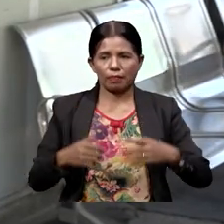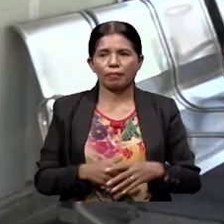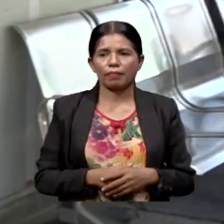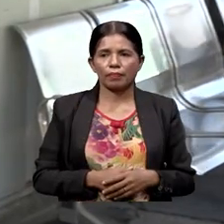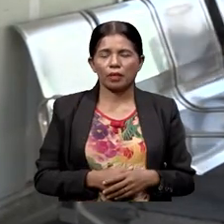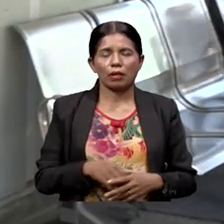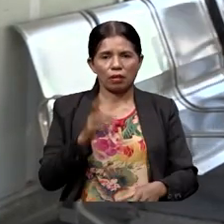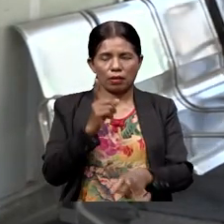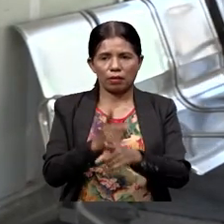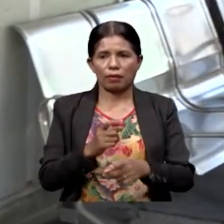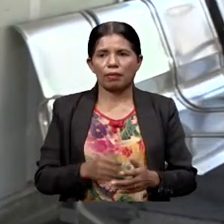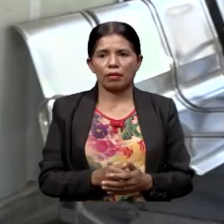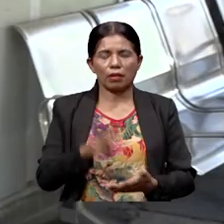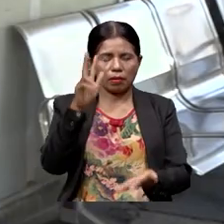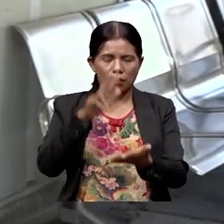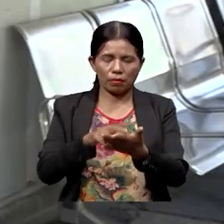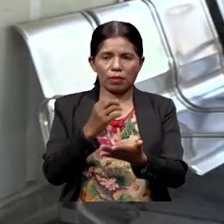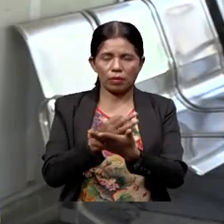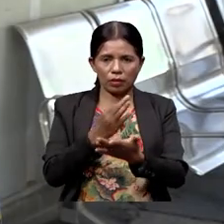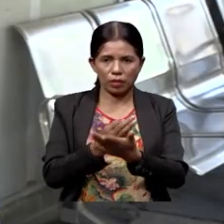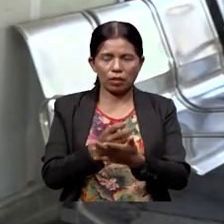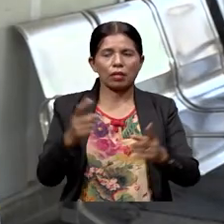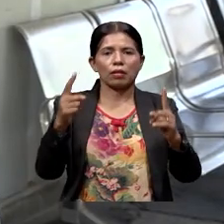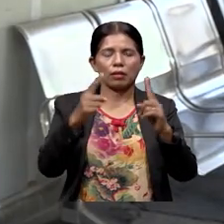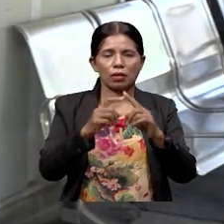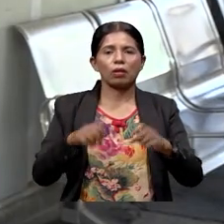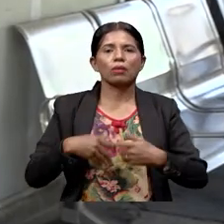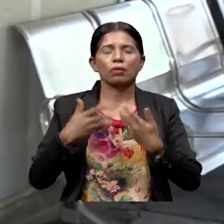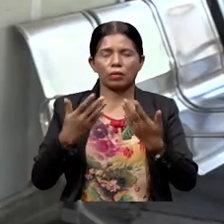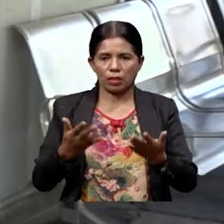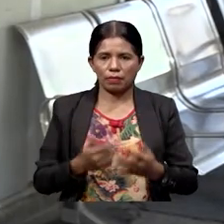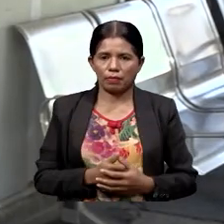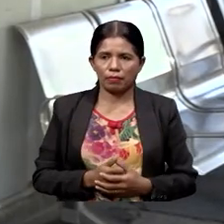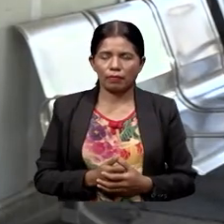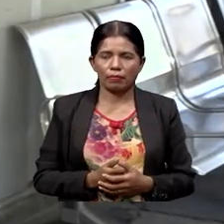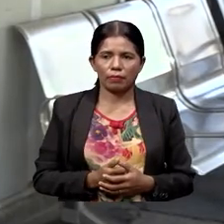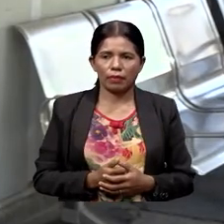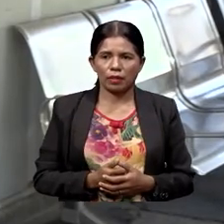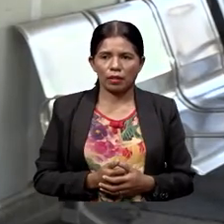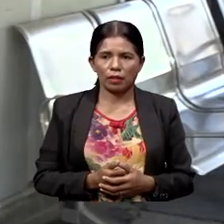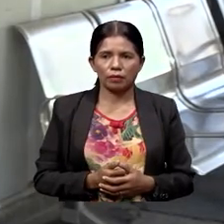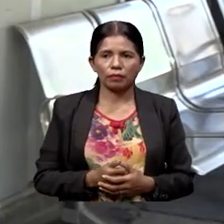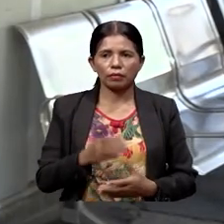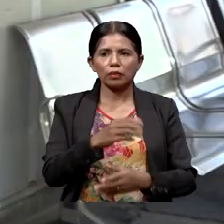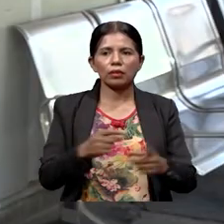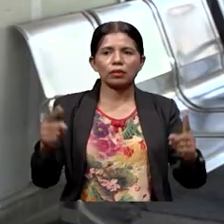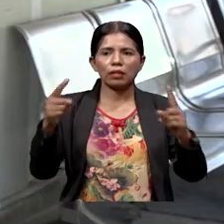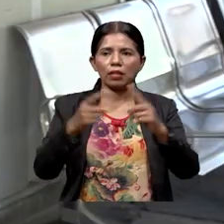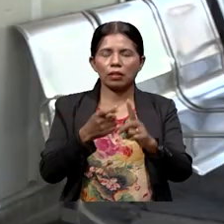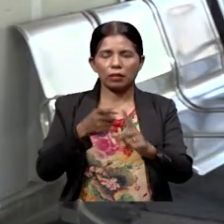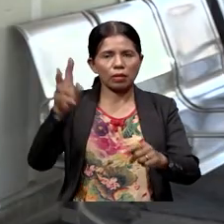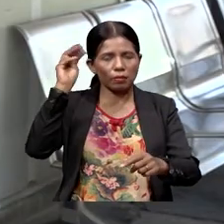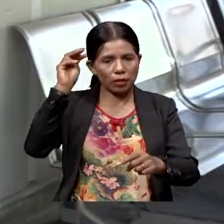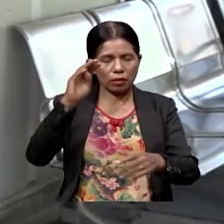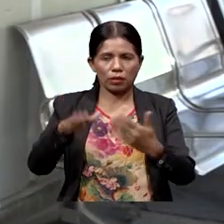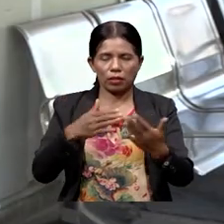na escala a prova orçamento vá na arrancada com insama com a gestor sira Liliu se parte ministério